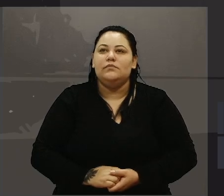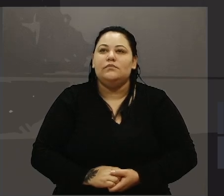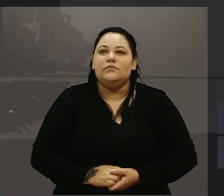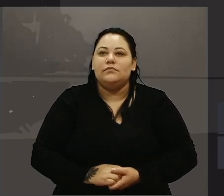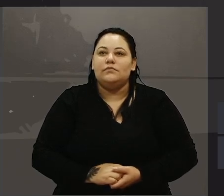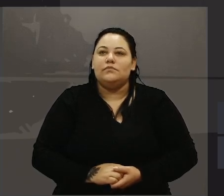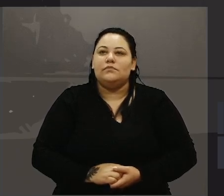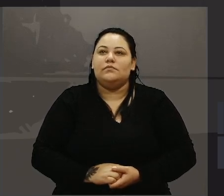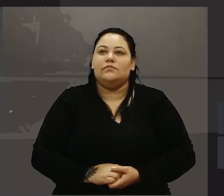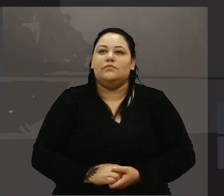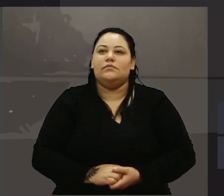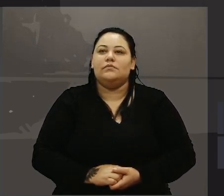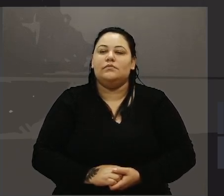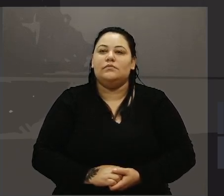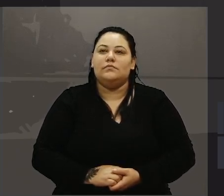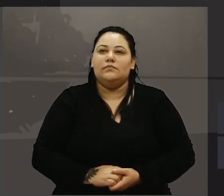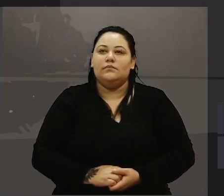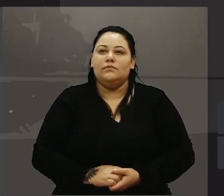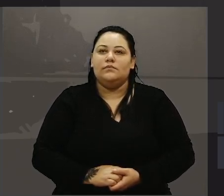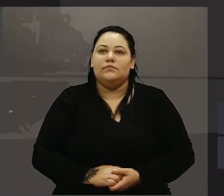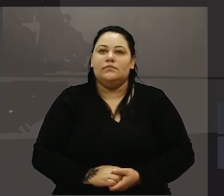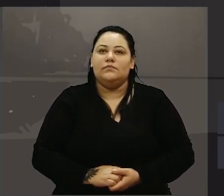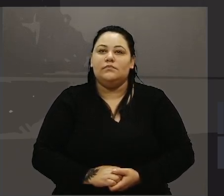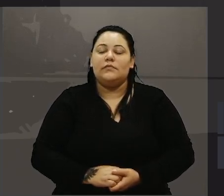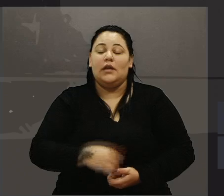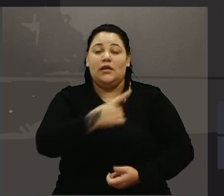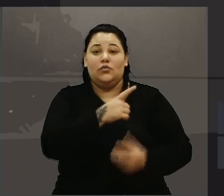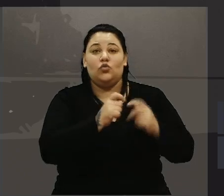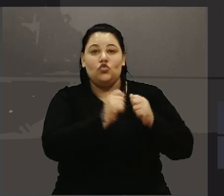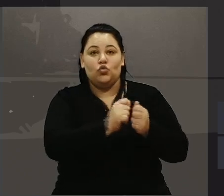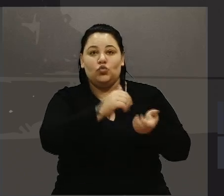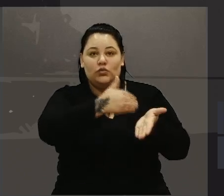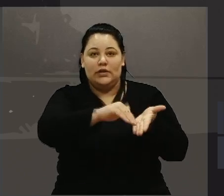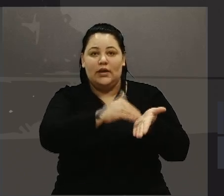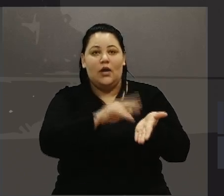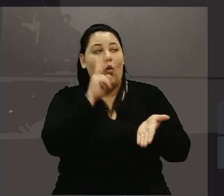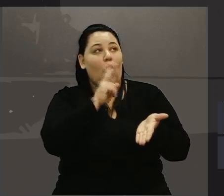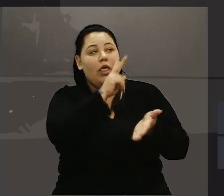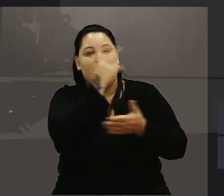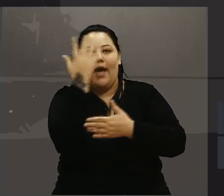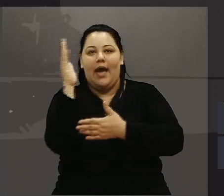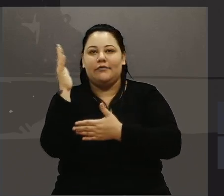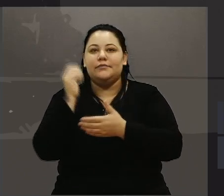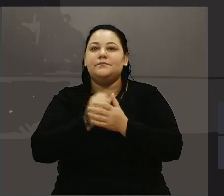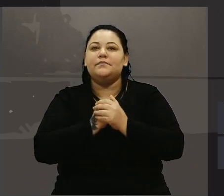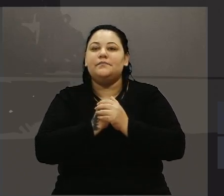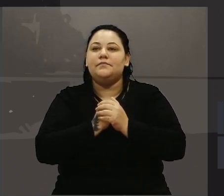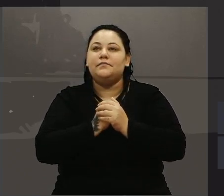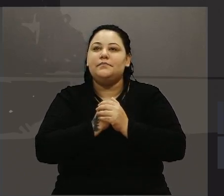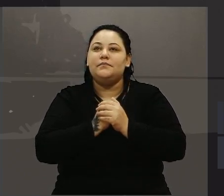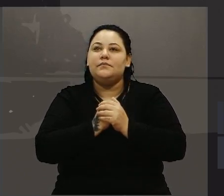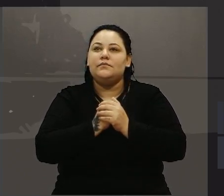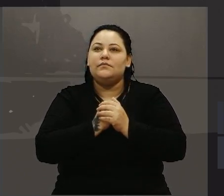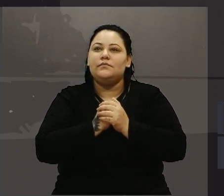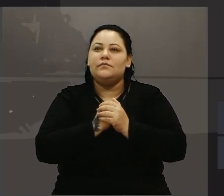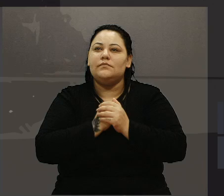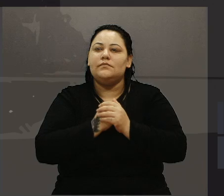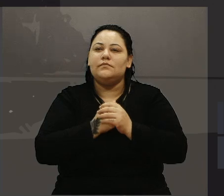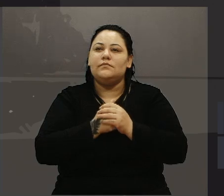Aí, segura. Está aí, está ali com o secretário, lá olhando. Pode passar, por favor?